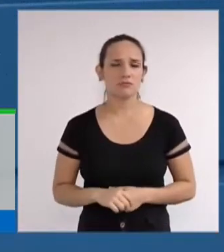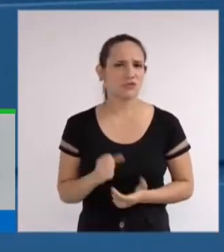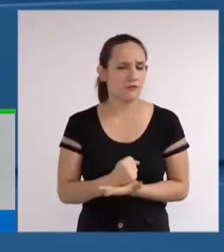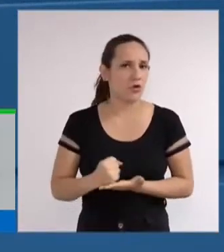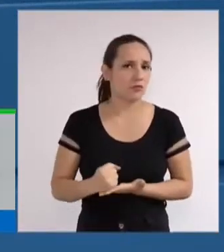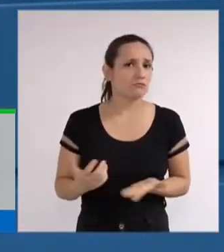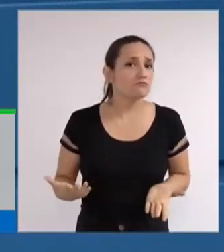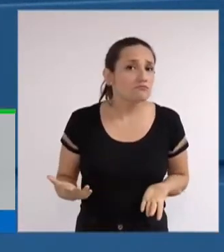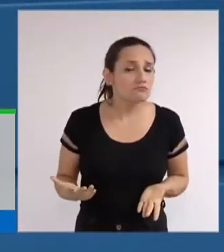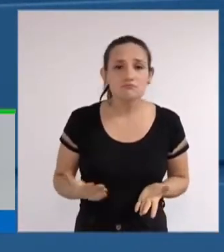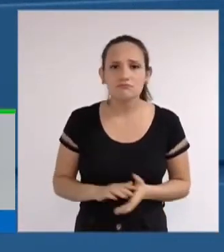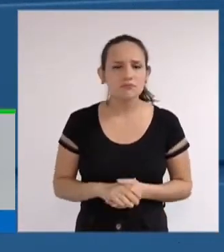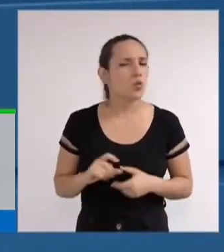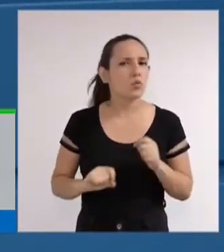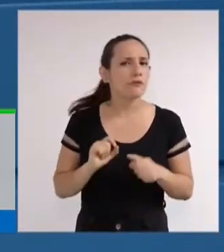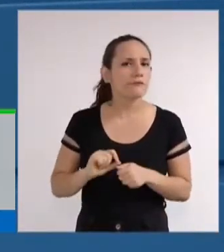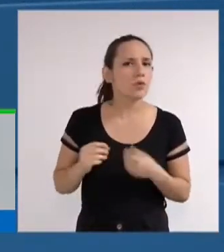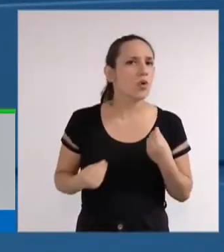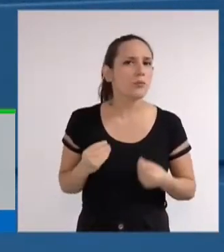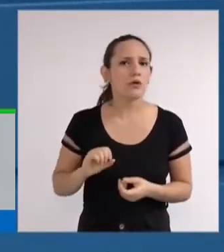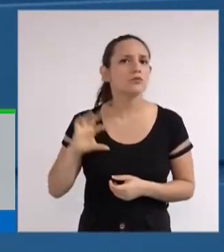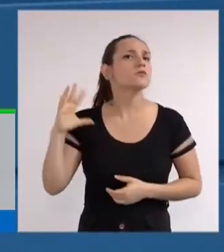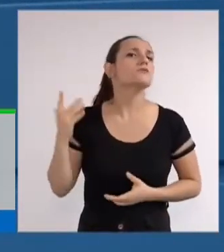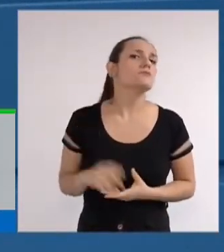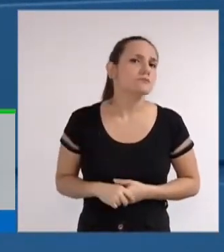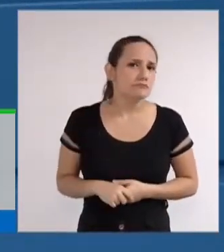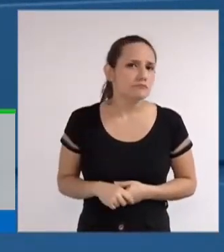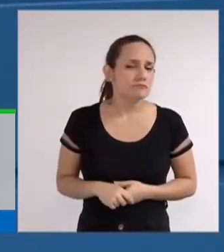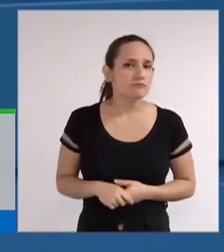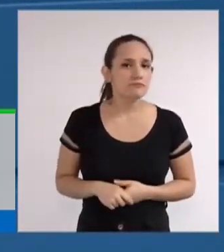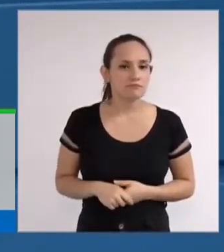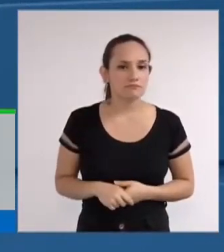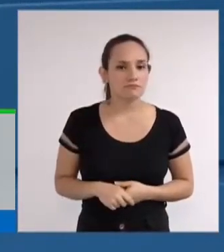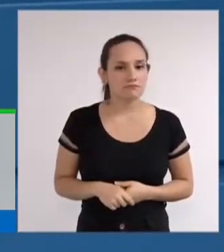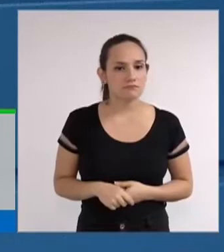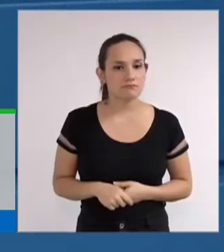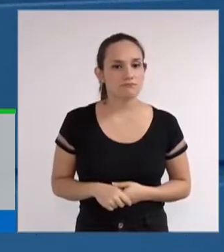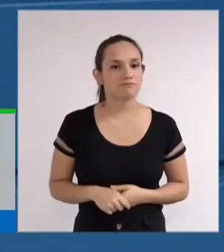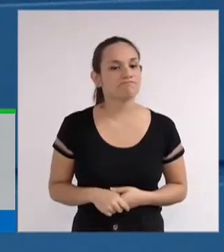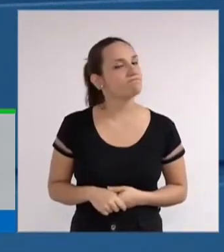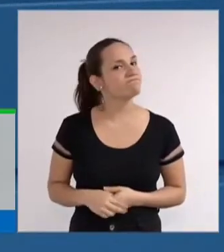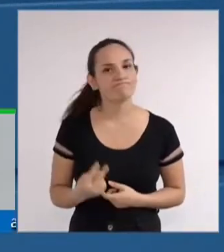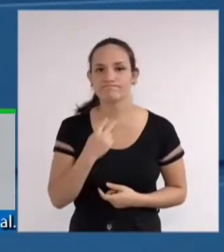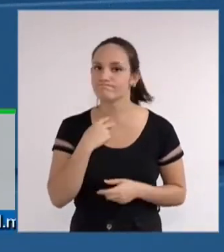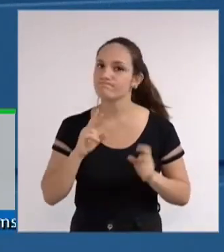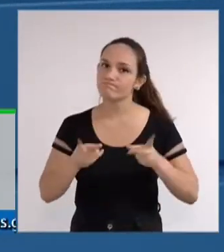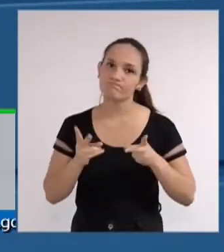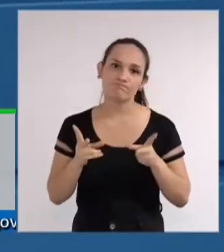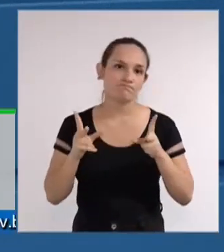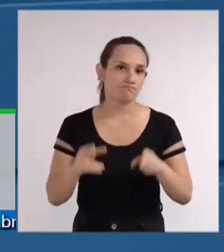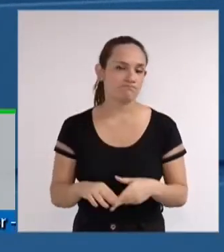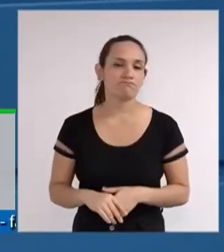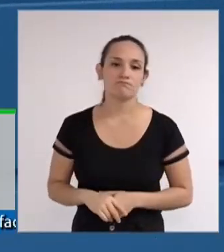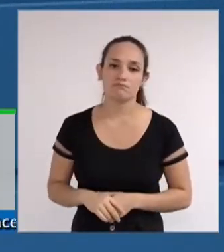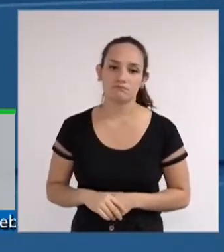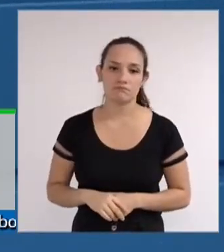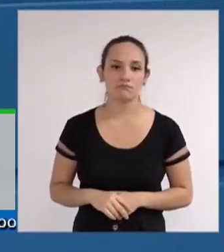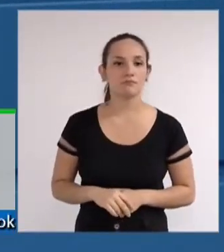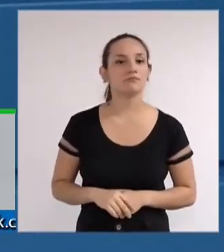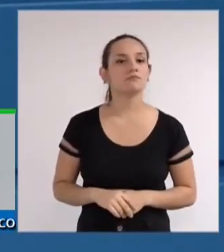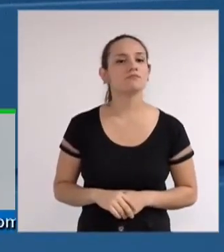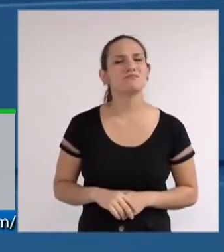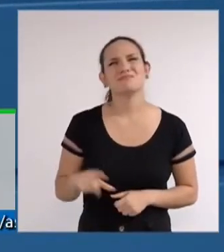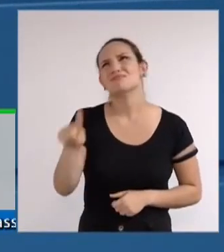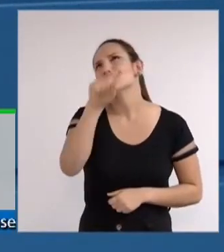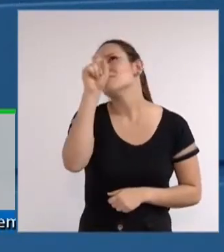feito, do que foi feito ou do que poderia ser feito. Essas indagações não podem permanecer nas nossas